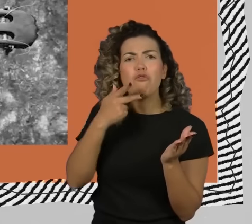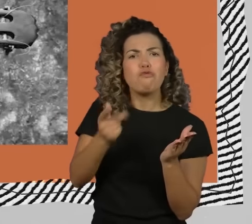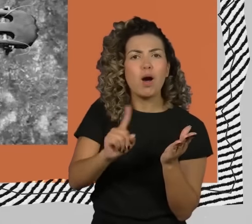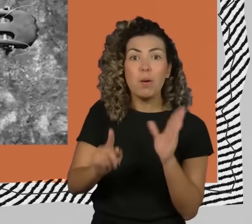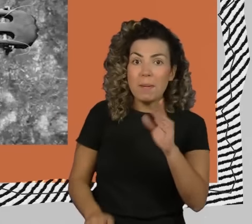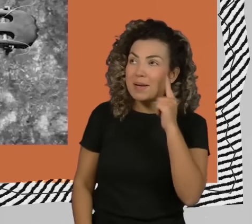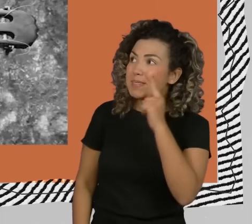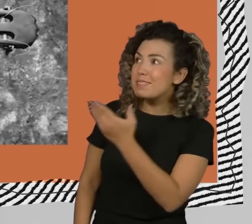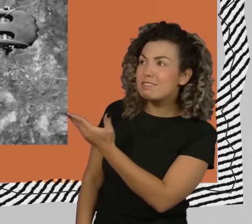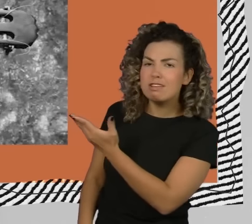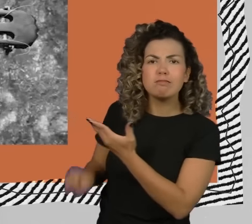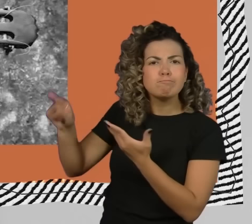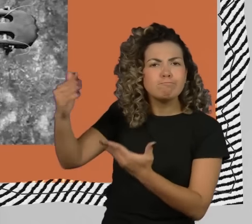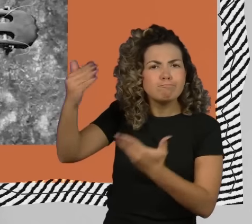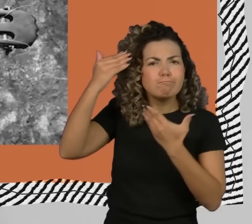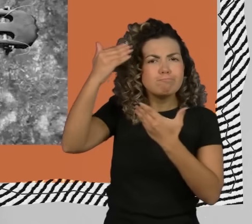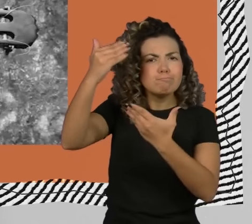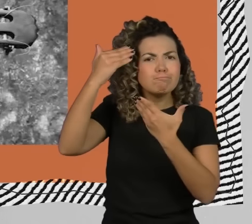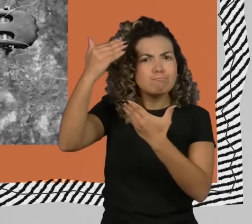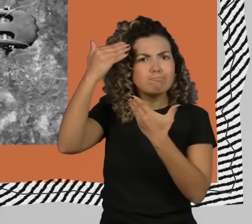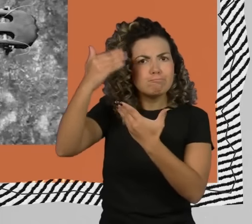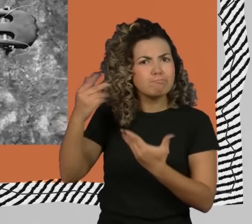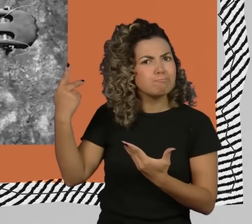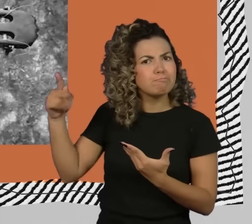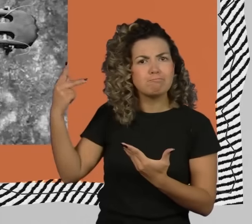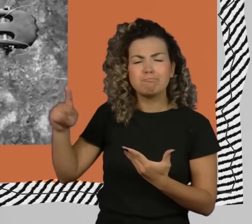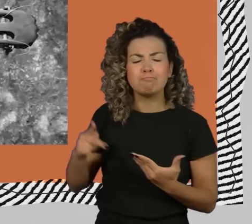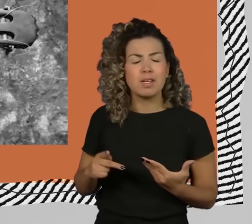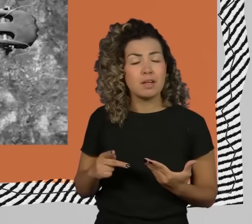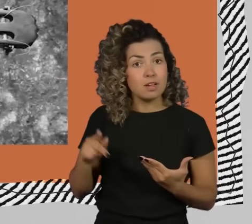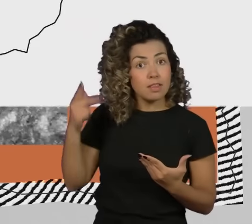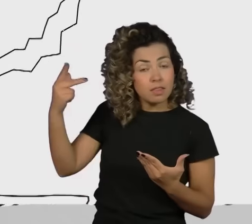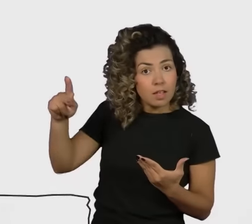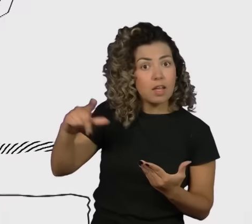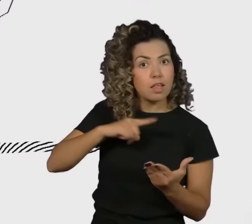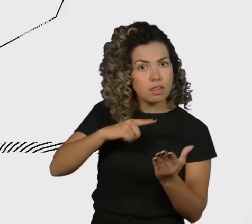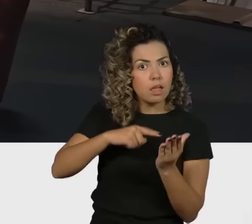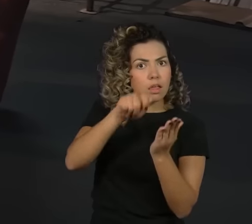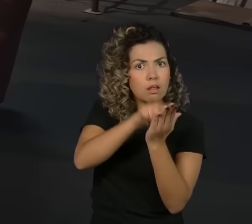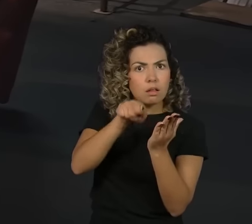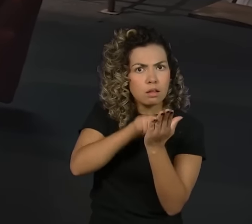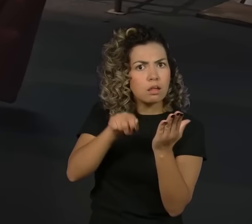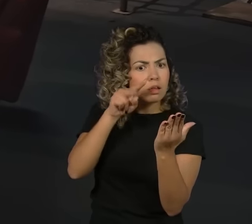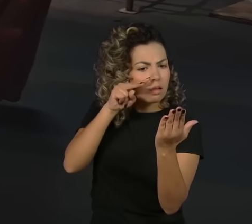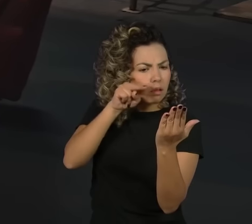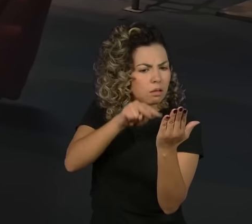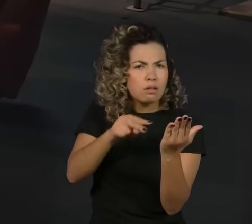de Niterói, niteroiense, que ele tem uma obra ficcional